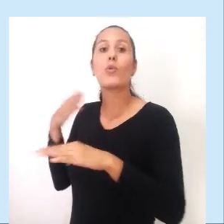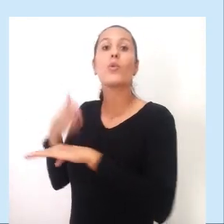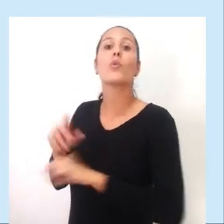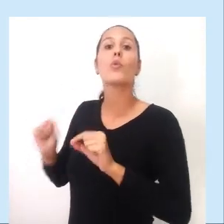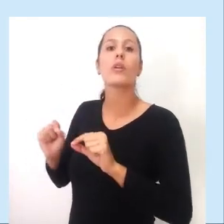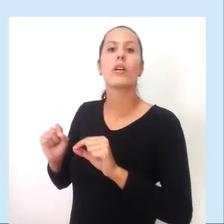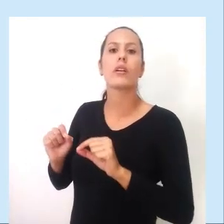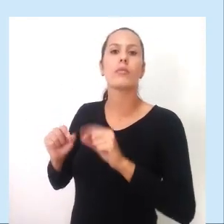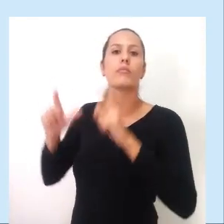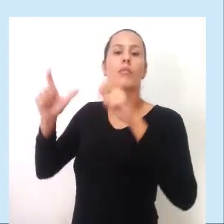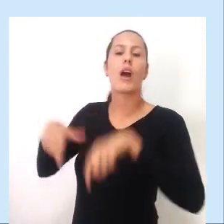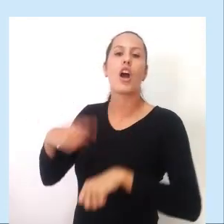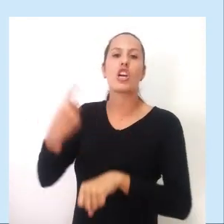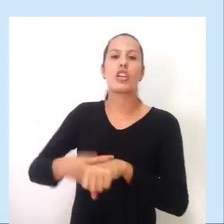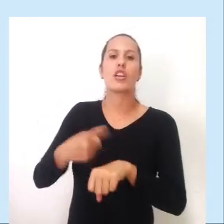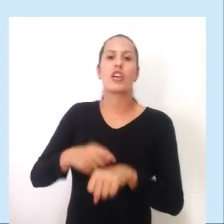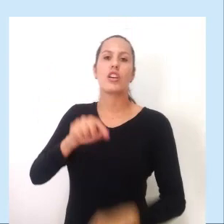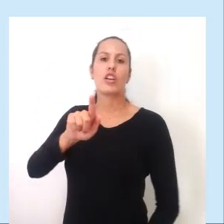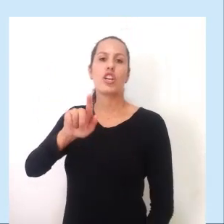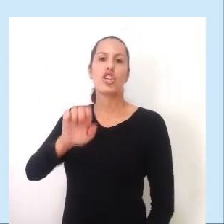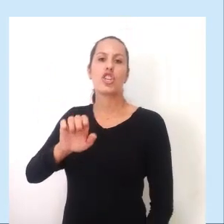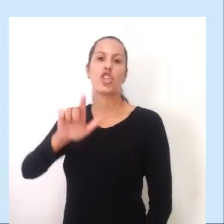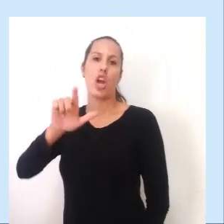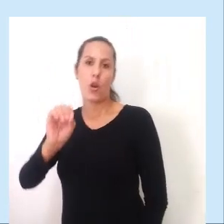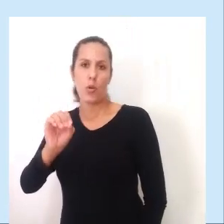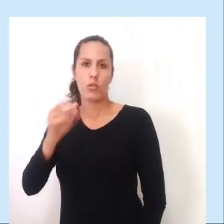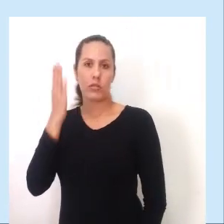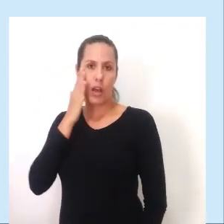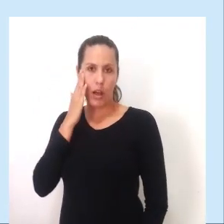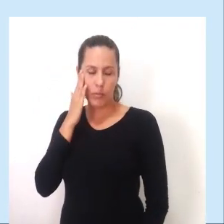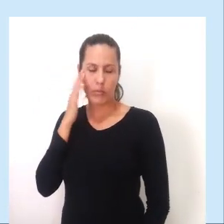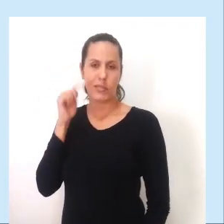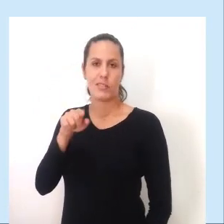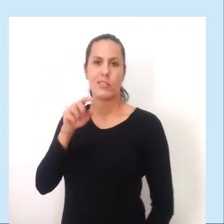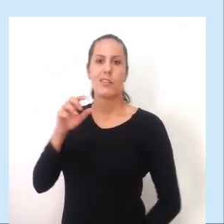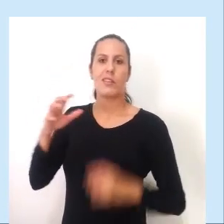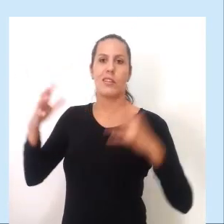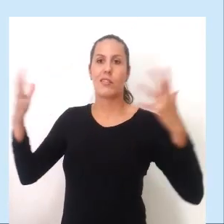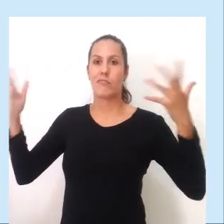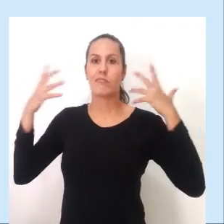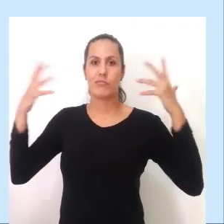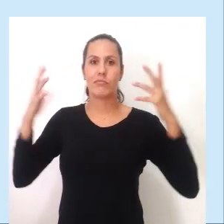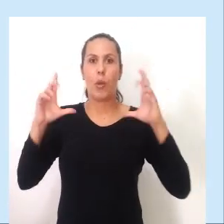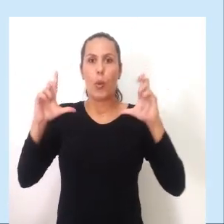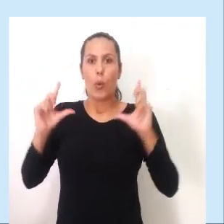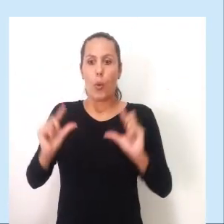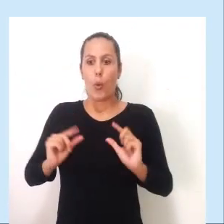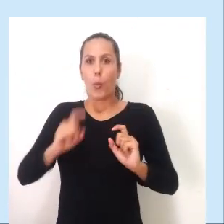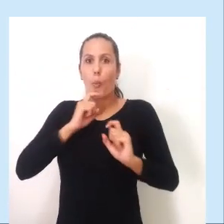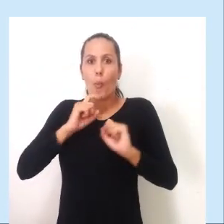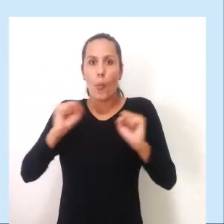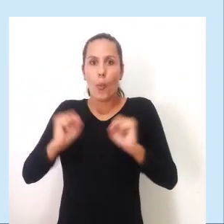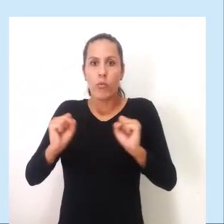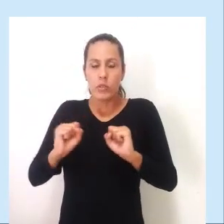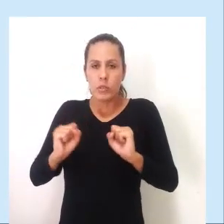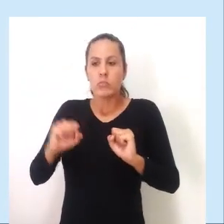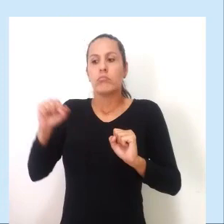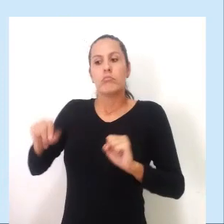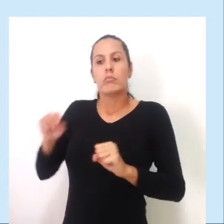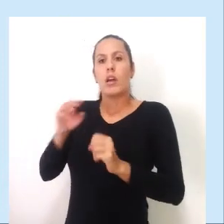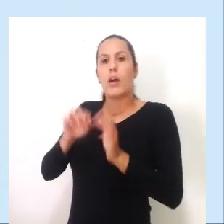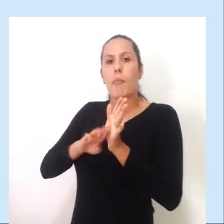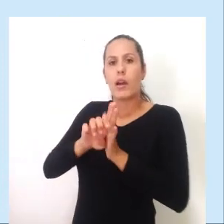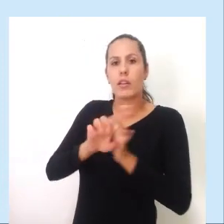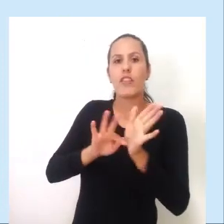ambiente é esse? O gelo. Temperaturas baixíssimas, vocês sabem que ajuda a deixar de fora bactérias